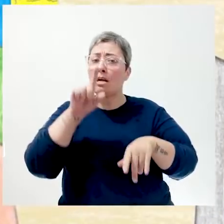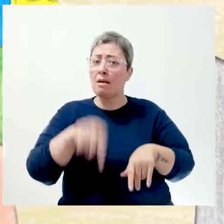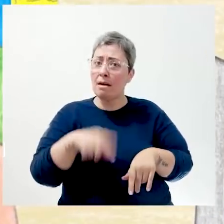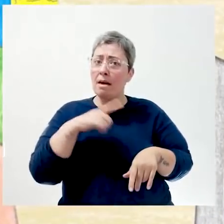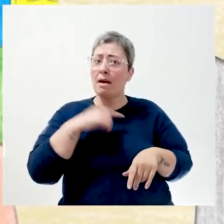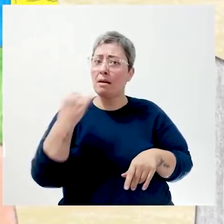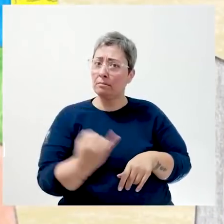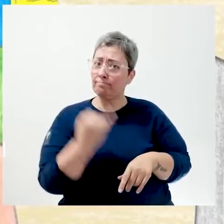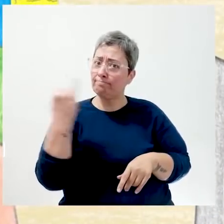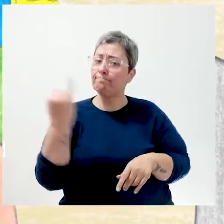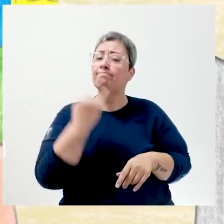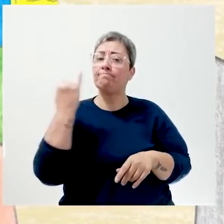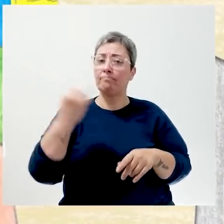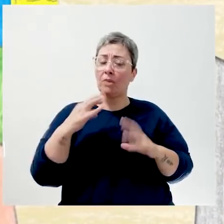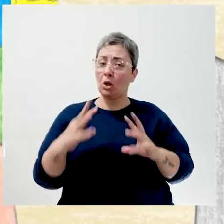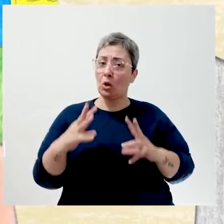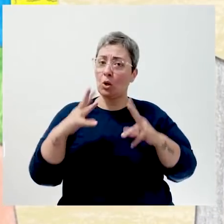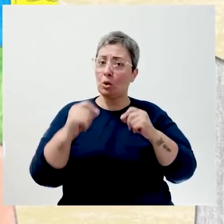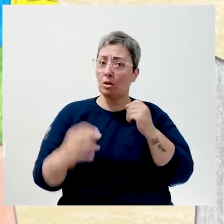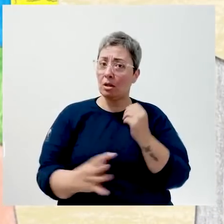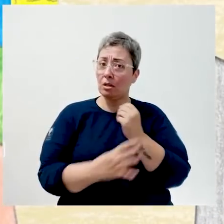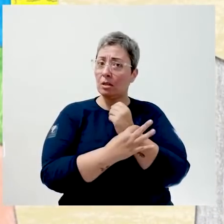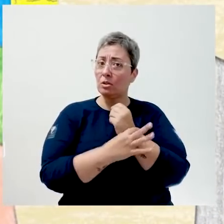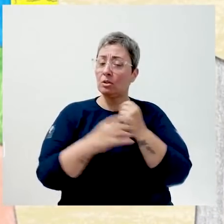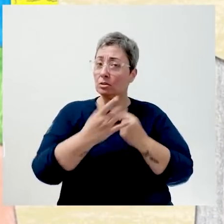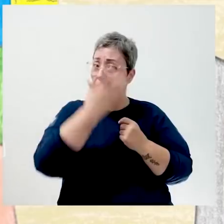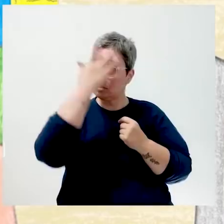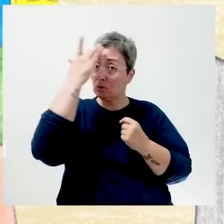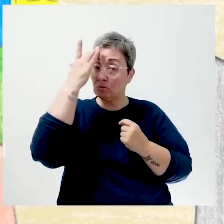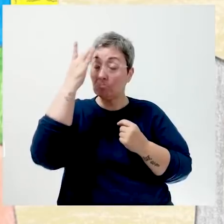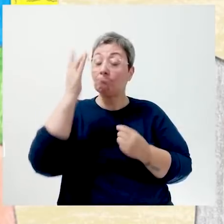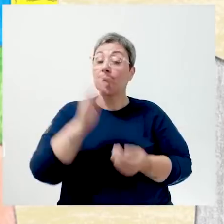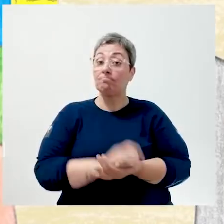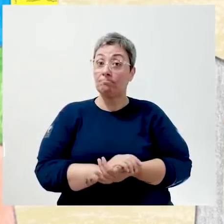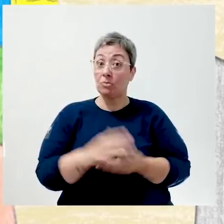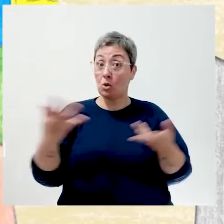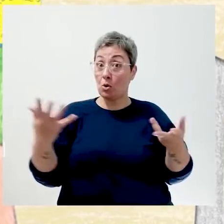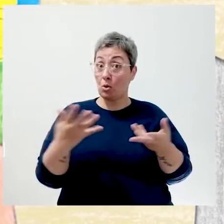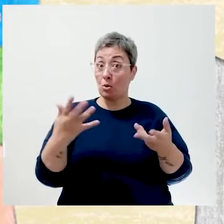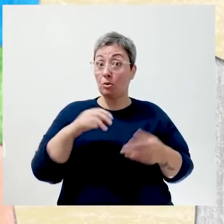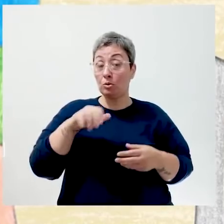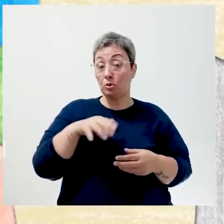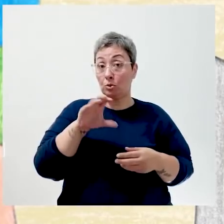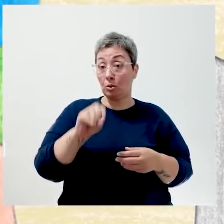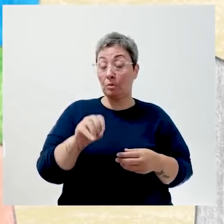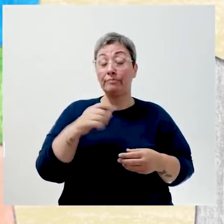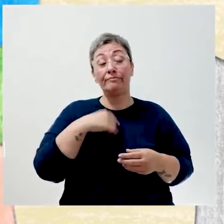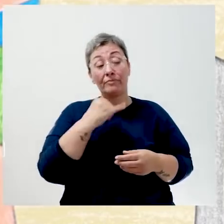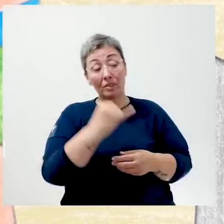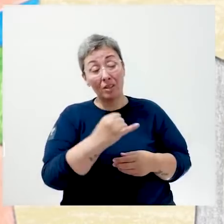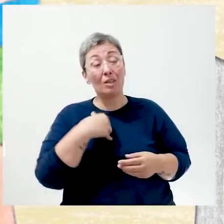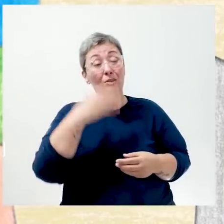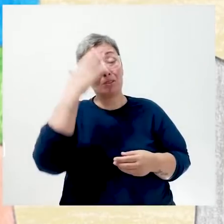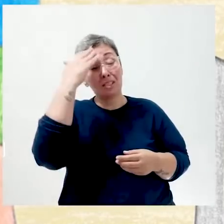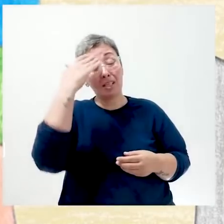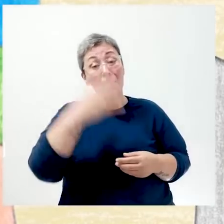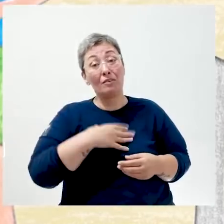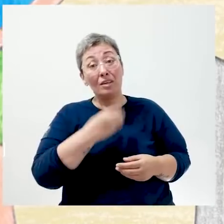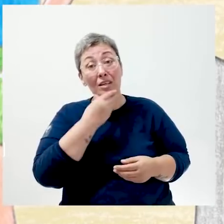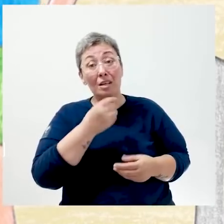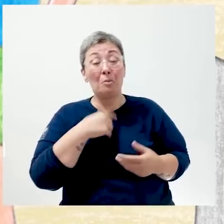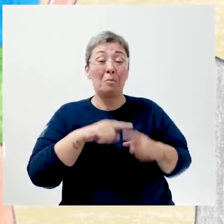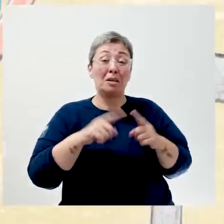muito importante para a segurança das pessoas. O João falou: Eu sei, meu filho, mas eu estava